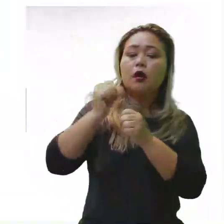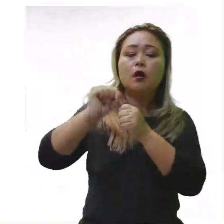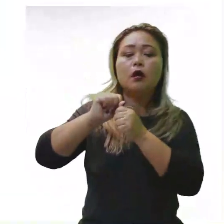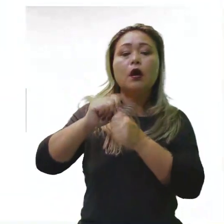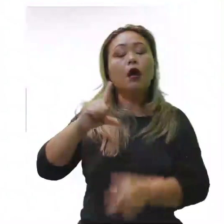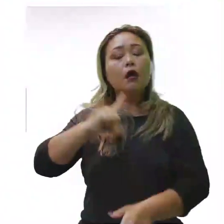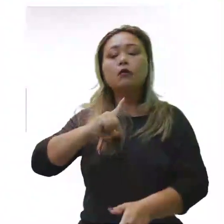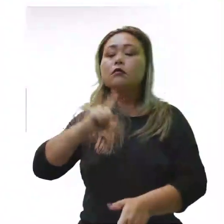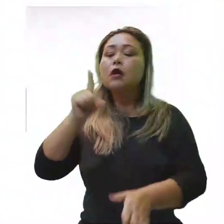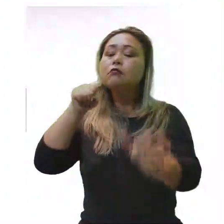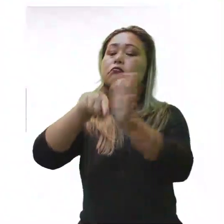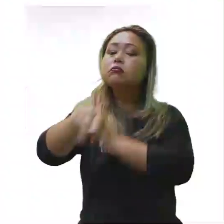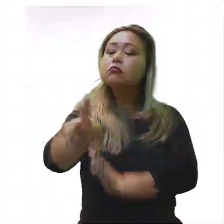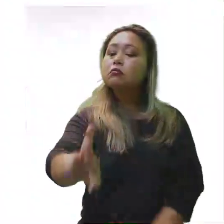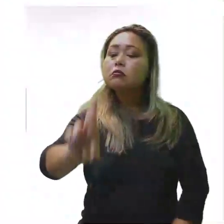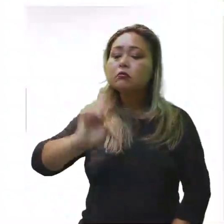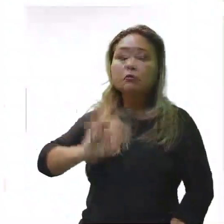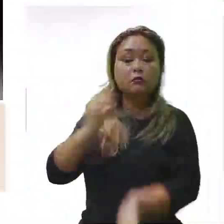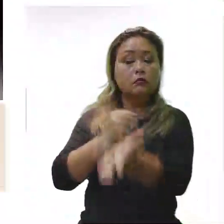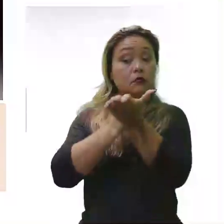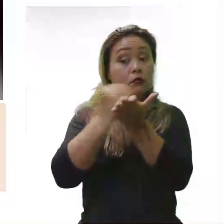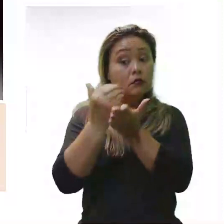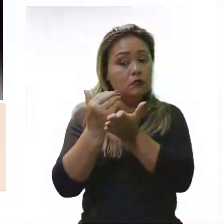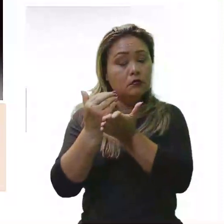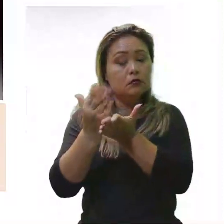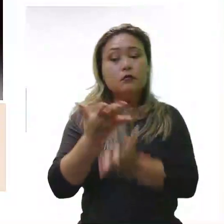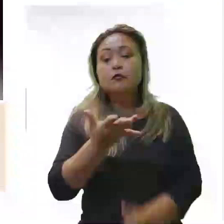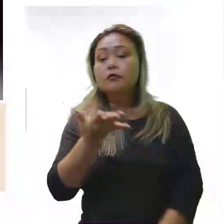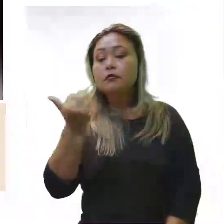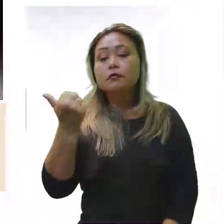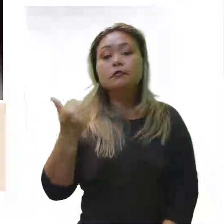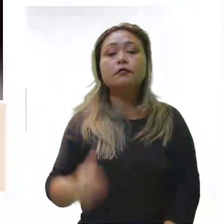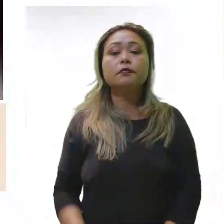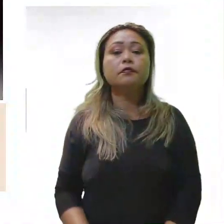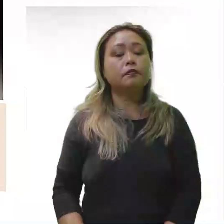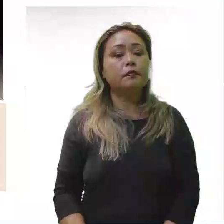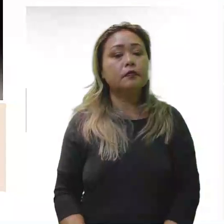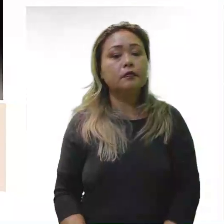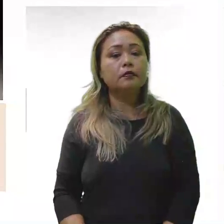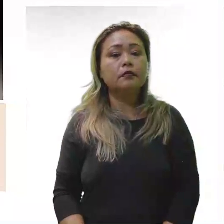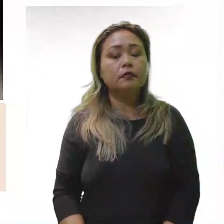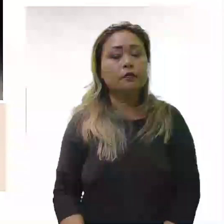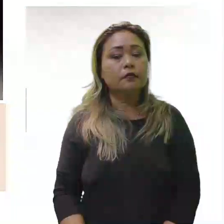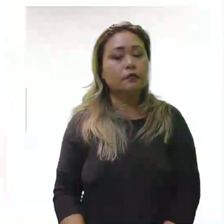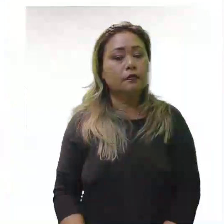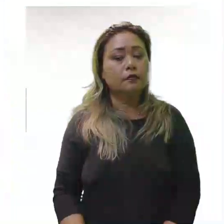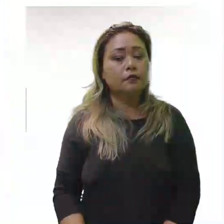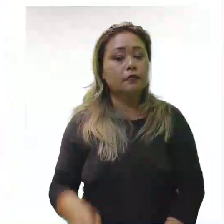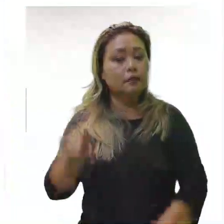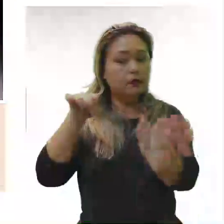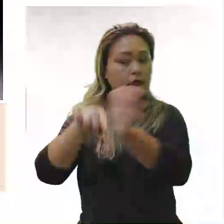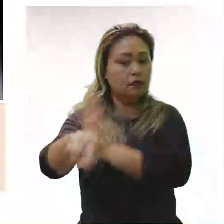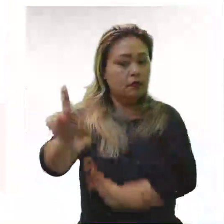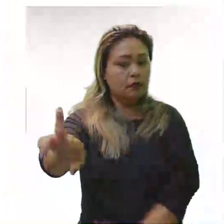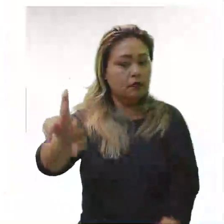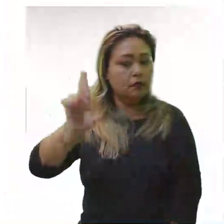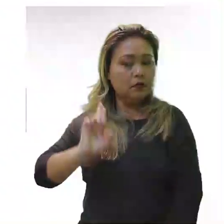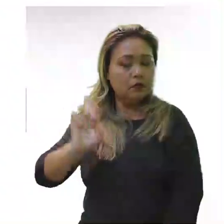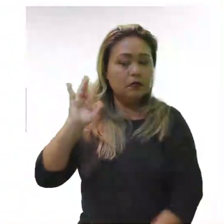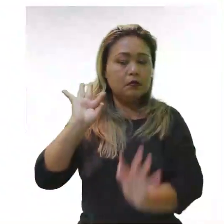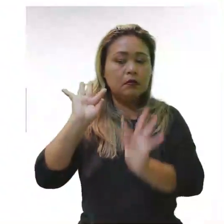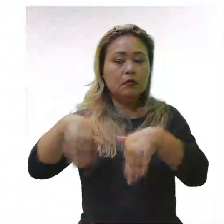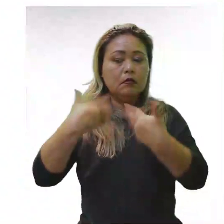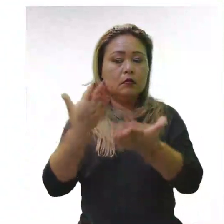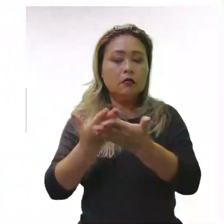enquete para a gente iniciar aqui. Vamos iniciar aqui essa enquete, que ao final da